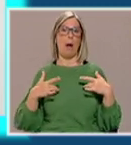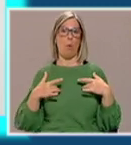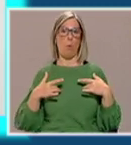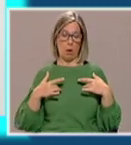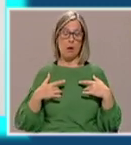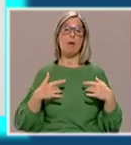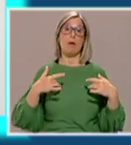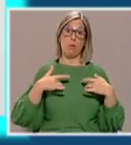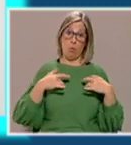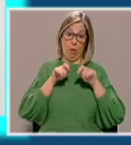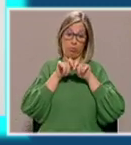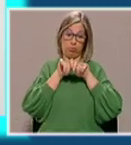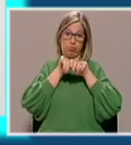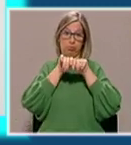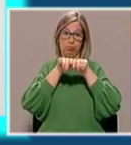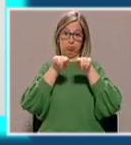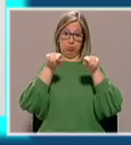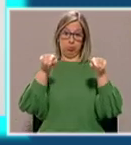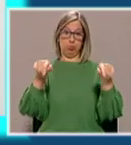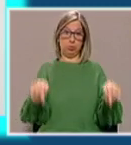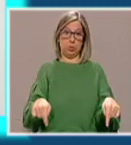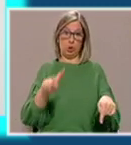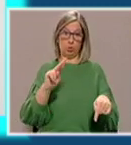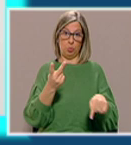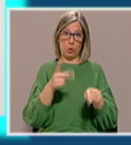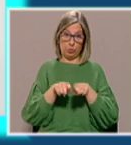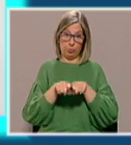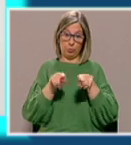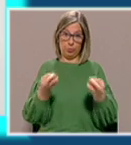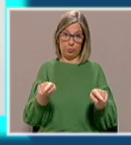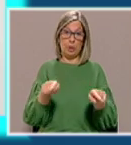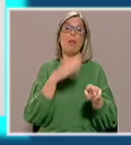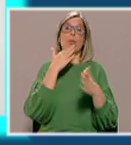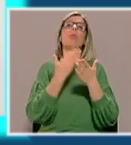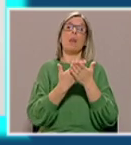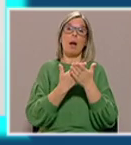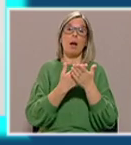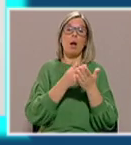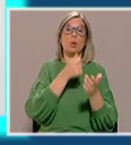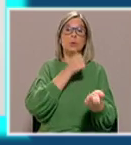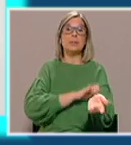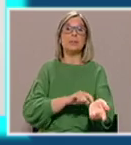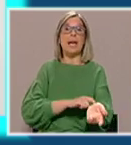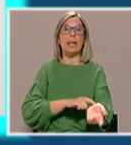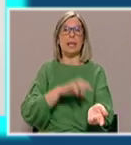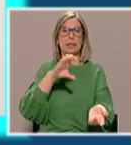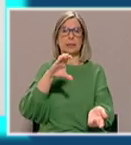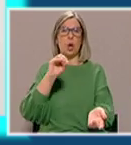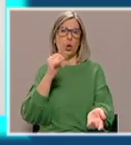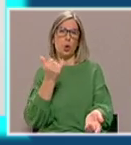Esta divide-se em 2, encaminhando o sangue rico em dióxido de carbono até aos 2 pulmões.